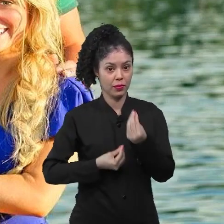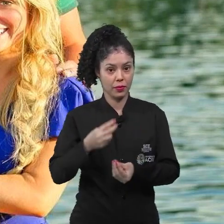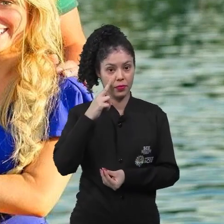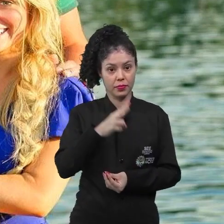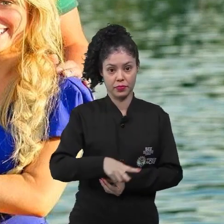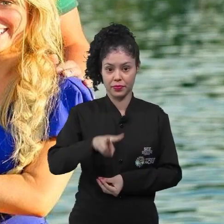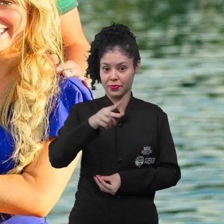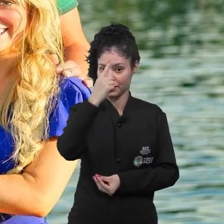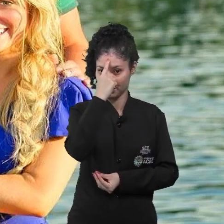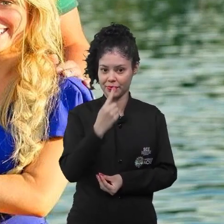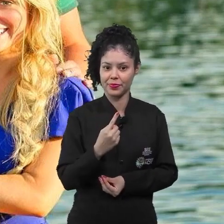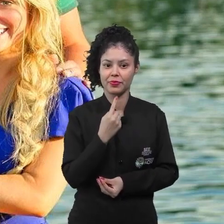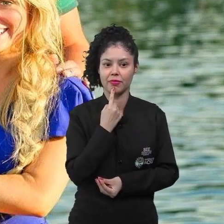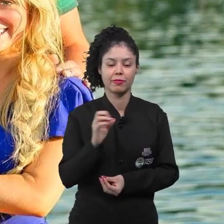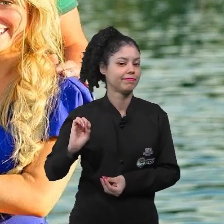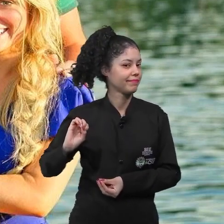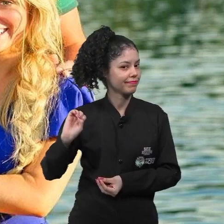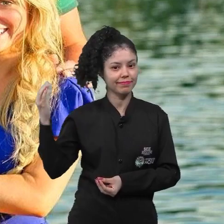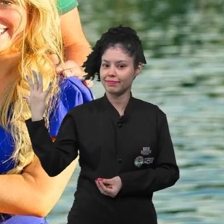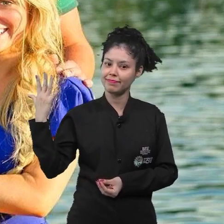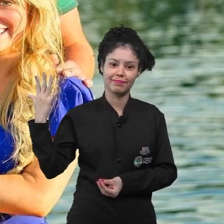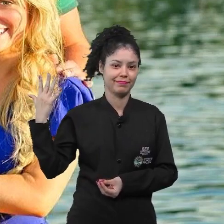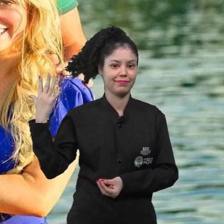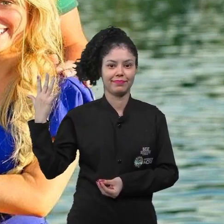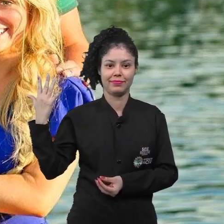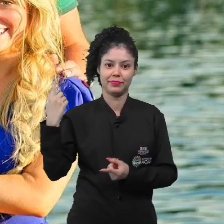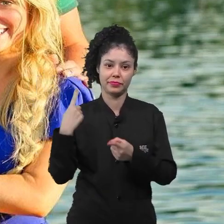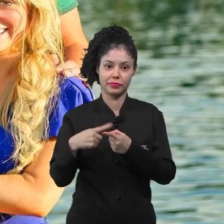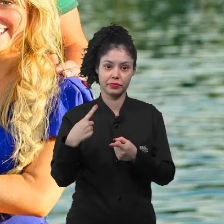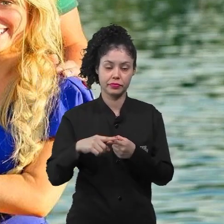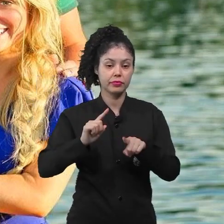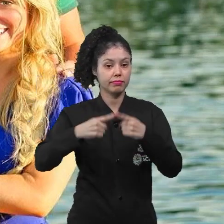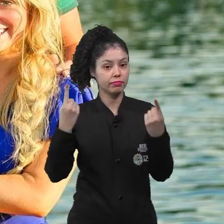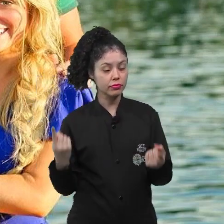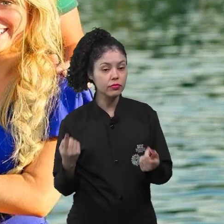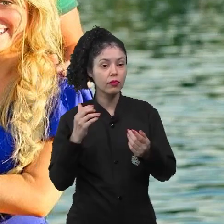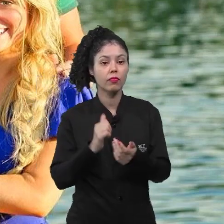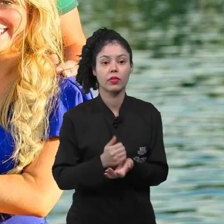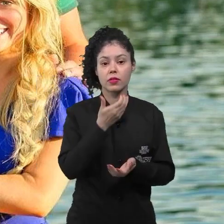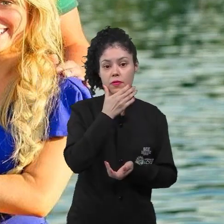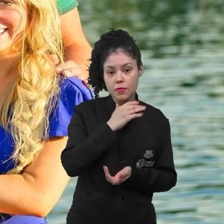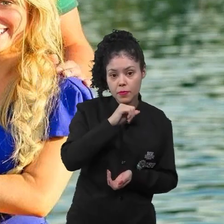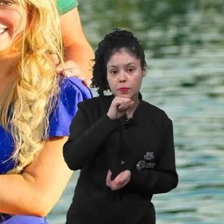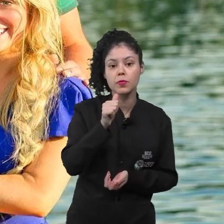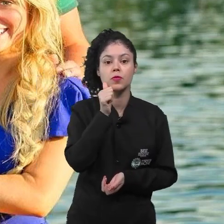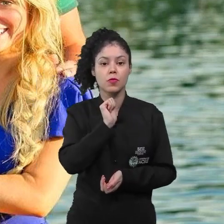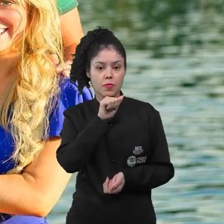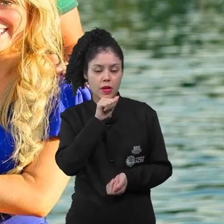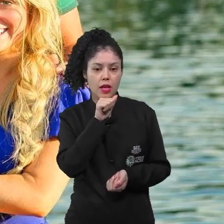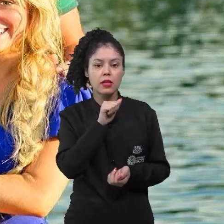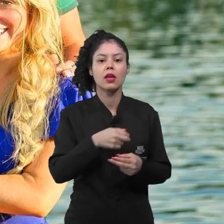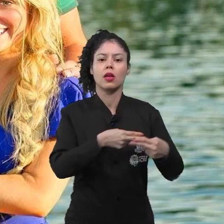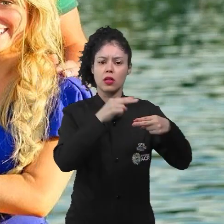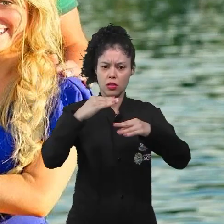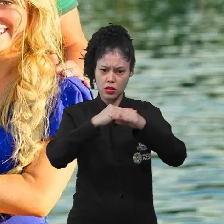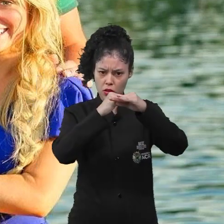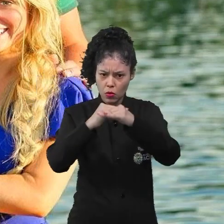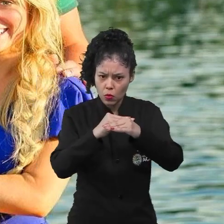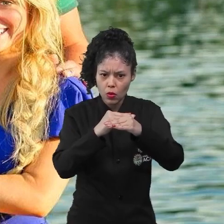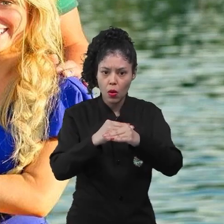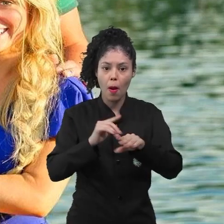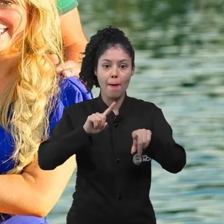podem ver aqui na foto, isso não aconteceu, gente. Porque embora ali os pais tenham genes idênticos, a